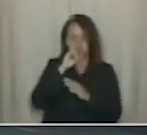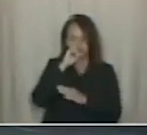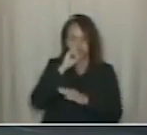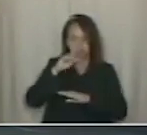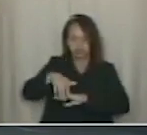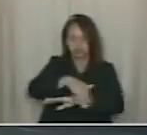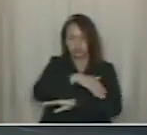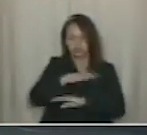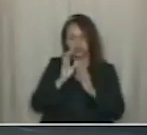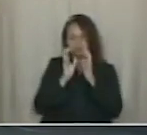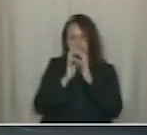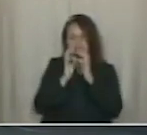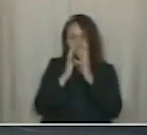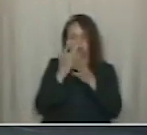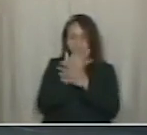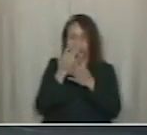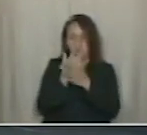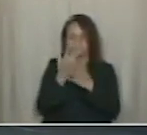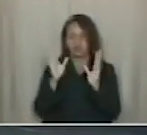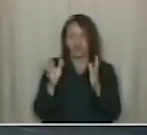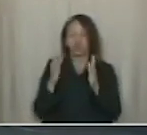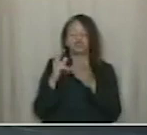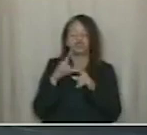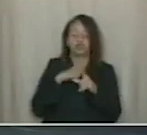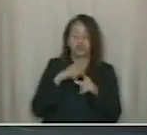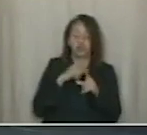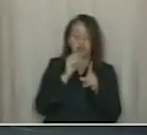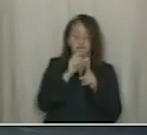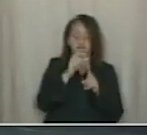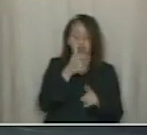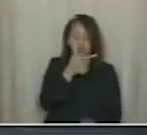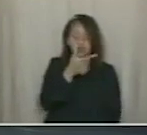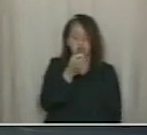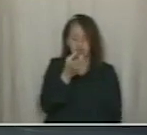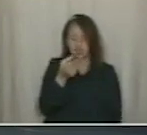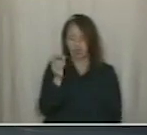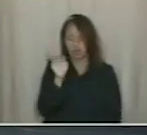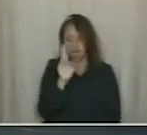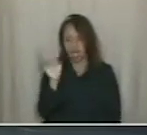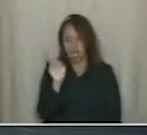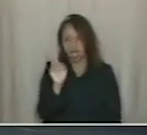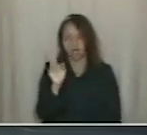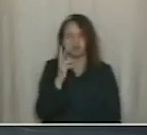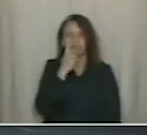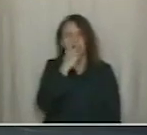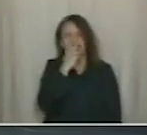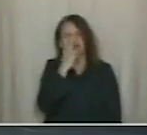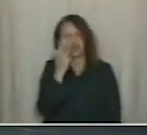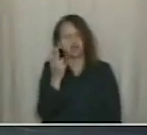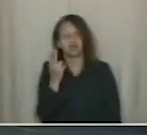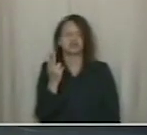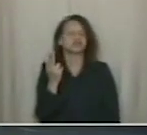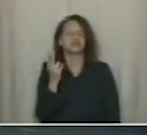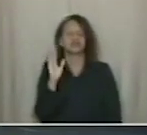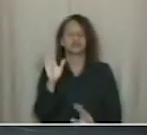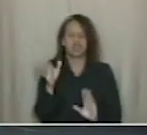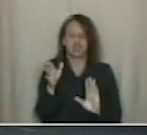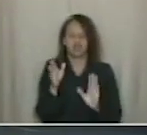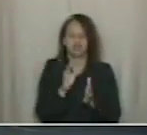na cidade do Recife. Nós temos hoje um aluguel social de R$ 200 e me parece que foi